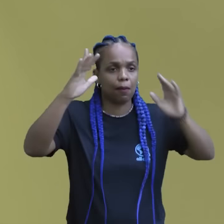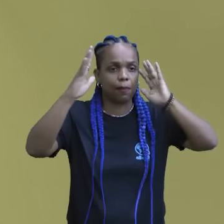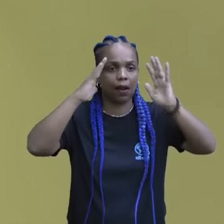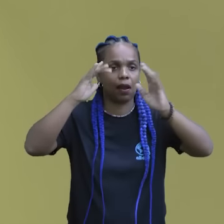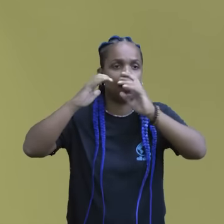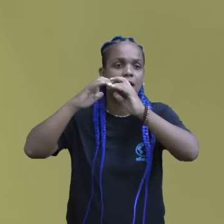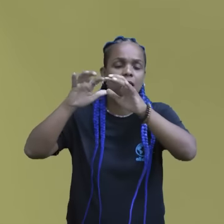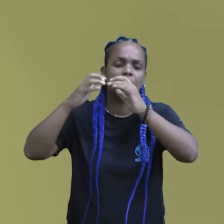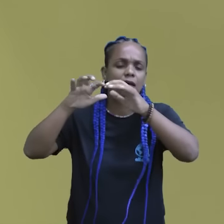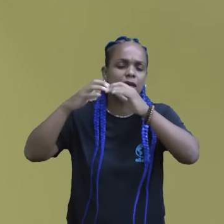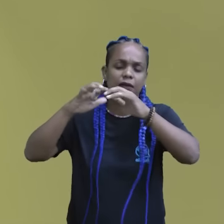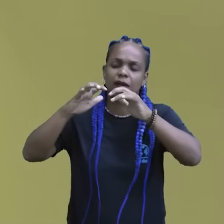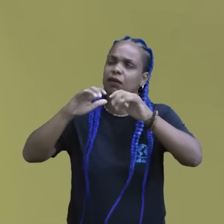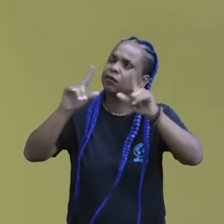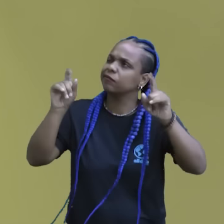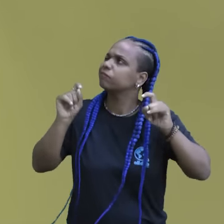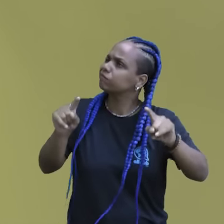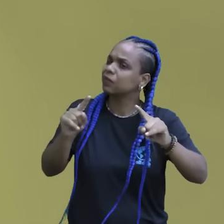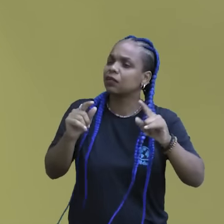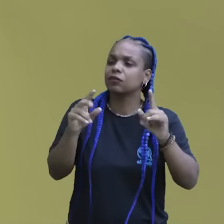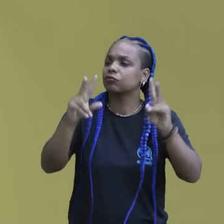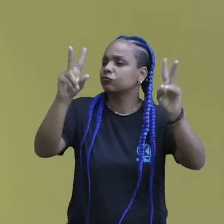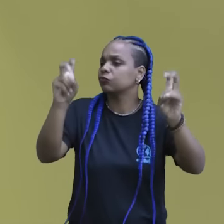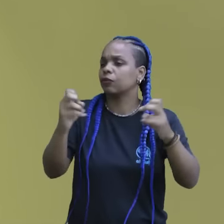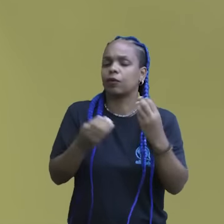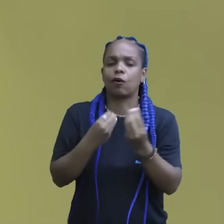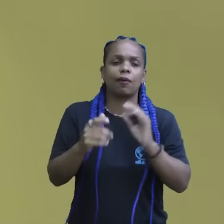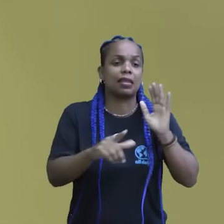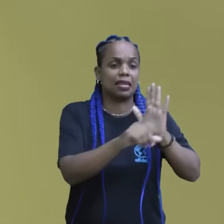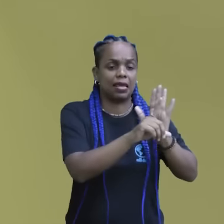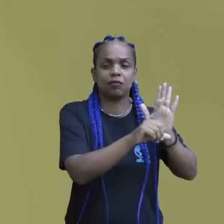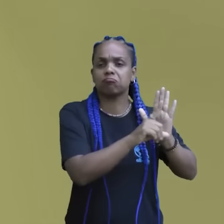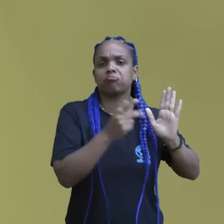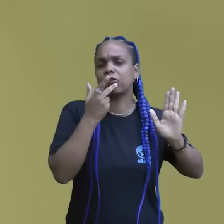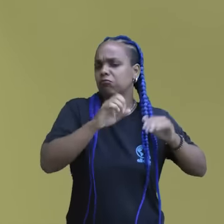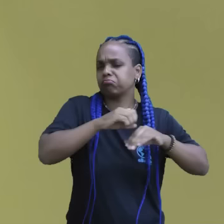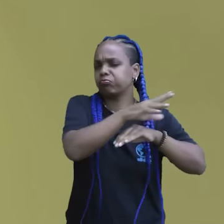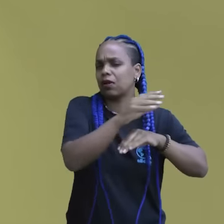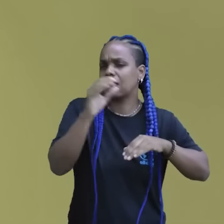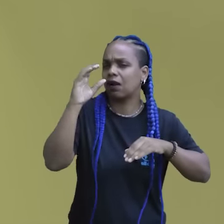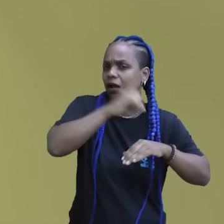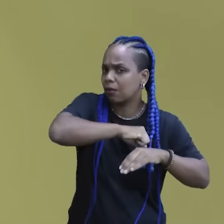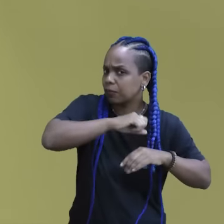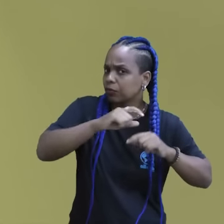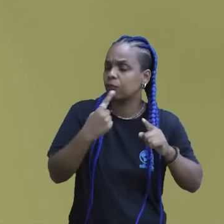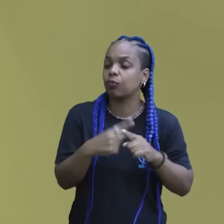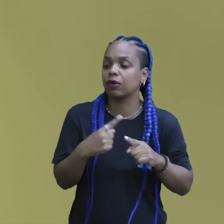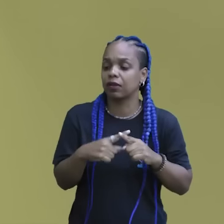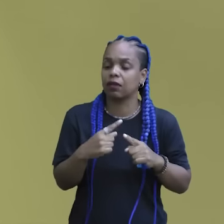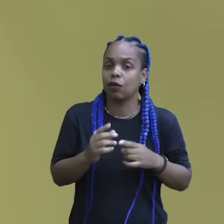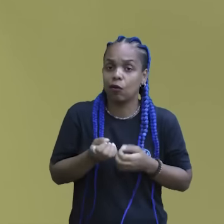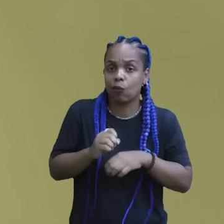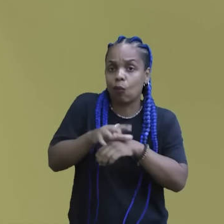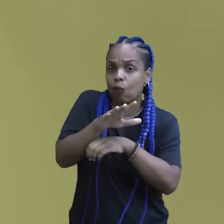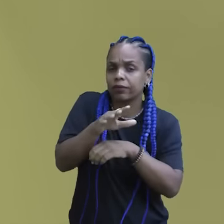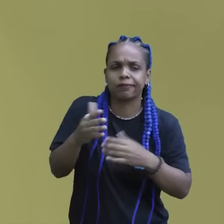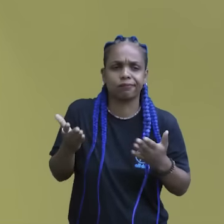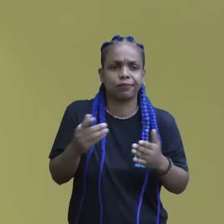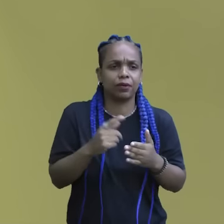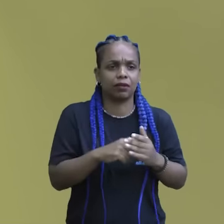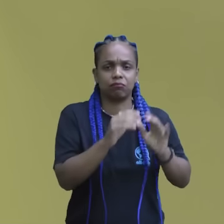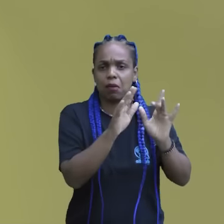rapidamente porque ele escreve a partir de coisas que estão circulando no jornal. Então, é a história de uma mulher